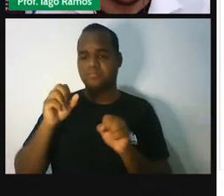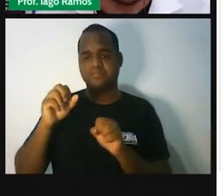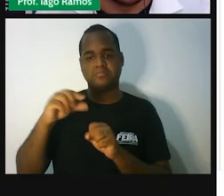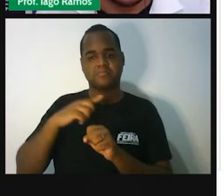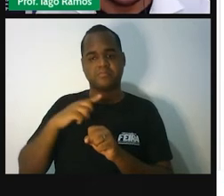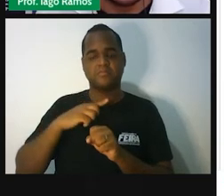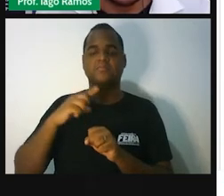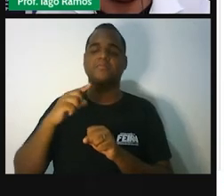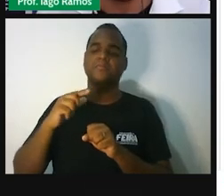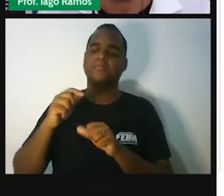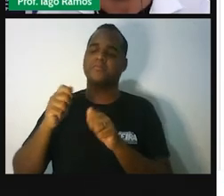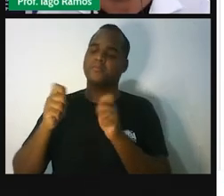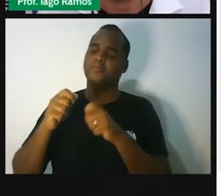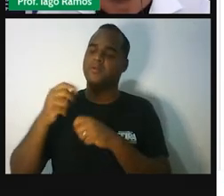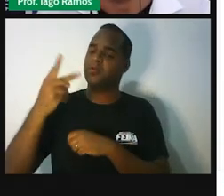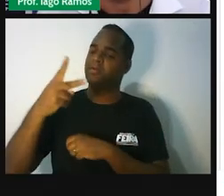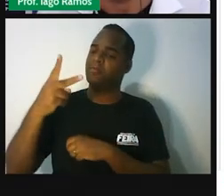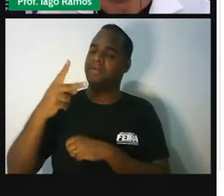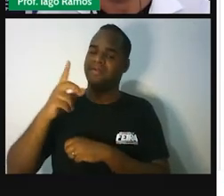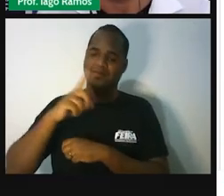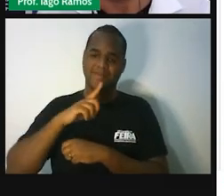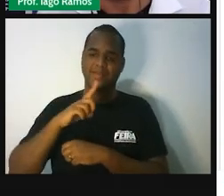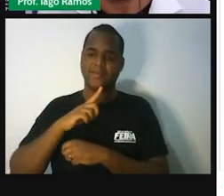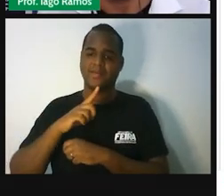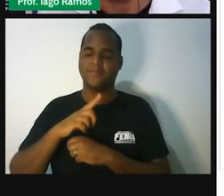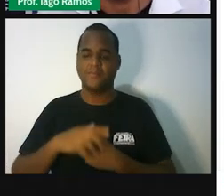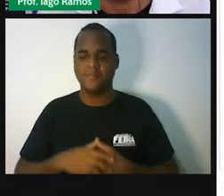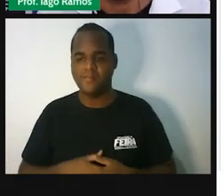Então, para escolher a segunda opção,